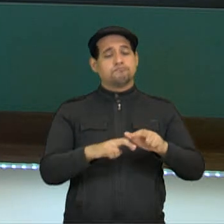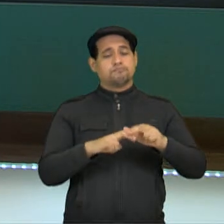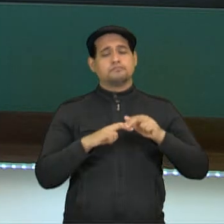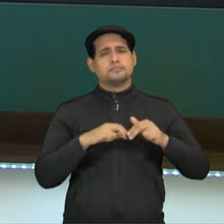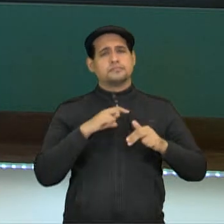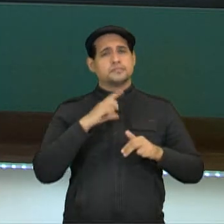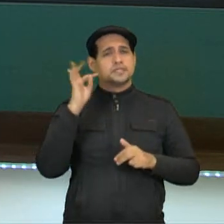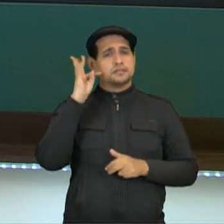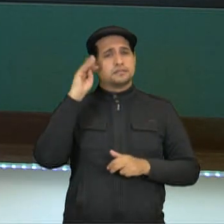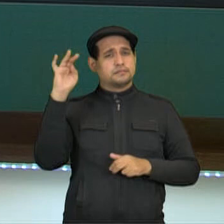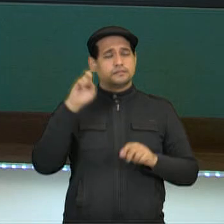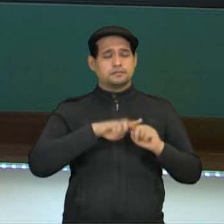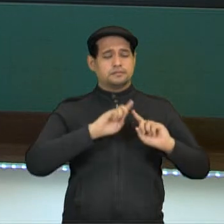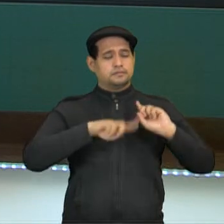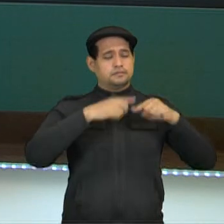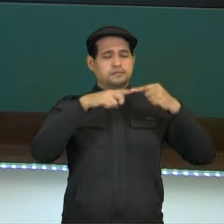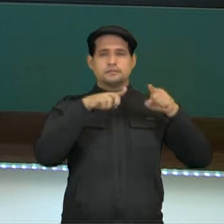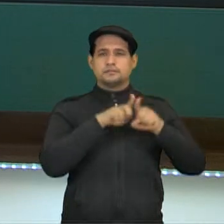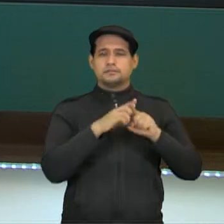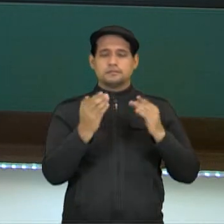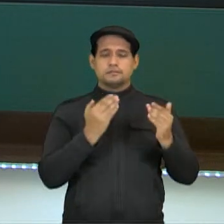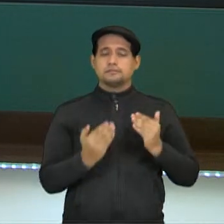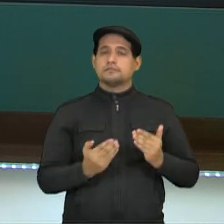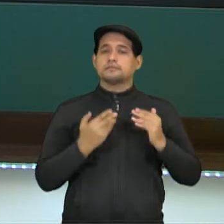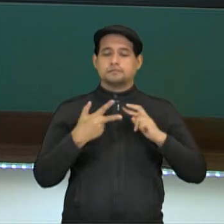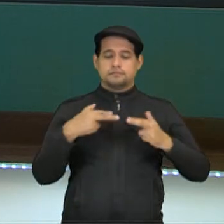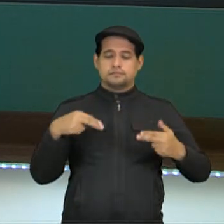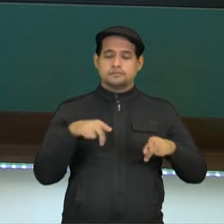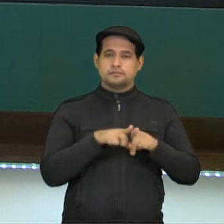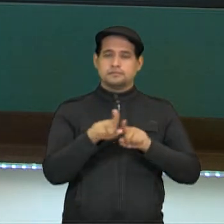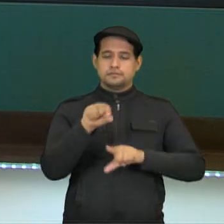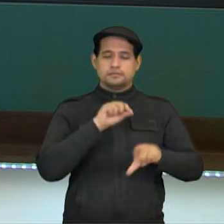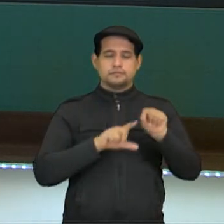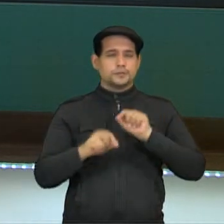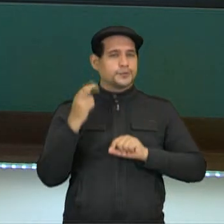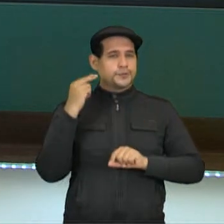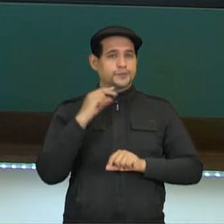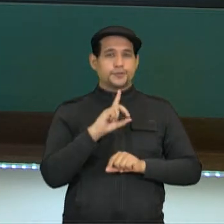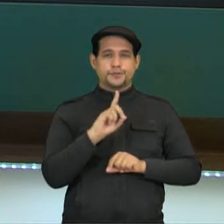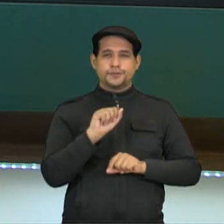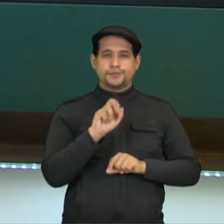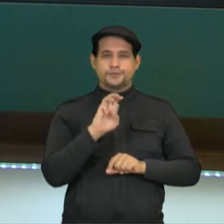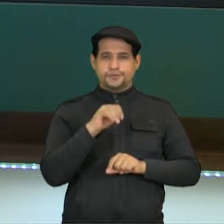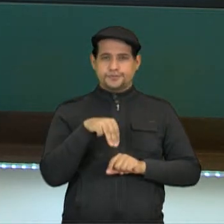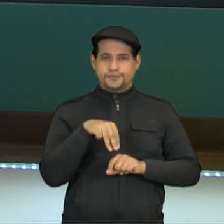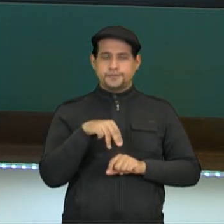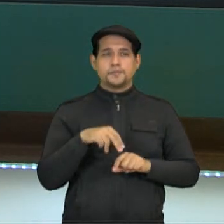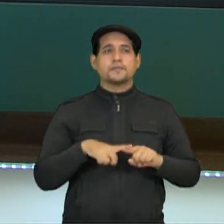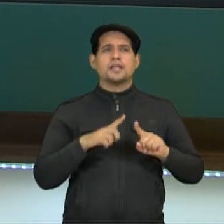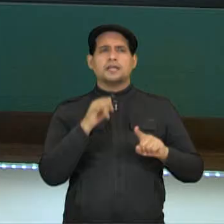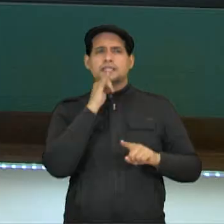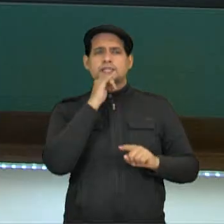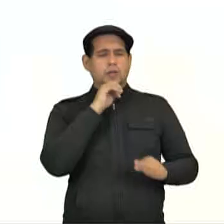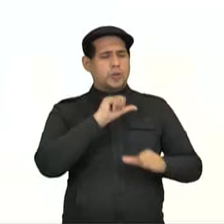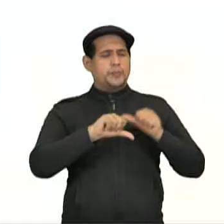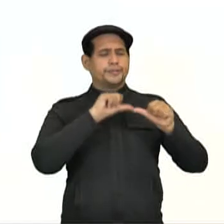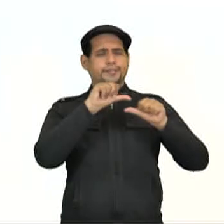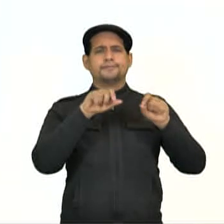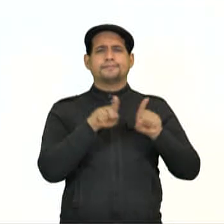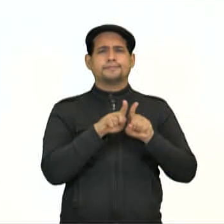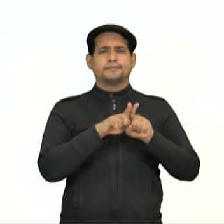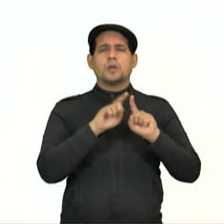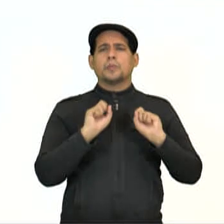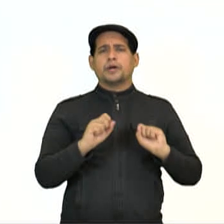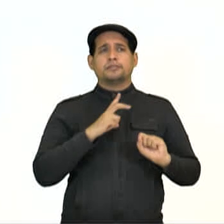tem a teoria sintética da evolução associando a genética à seleção natural de Darwin. As mutações elas podem ser